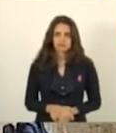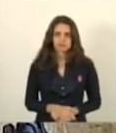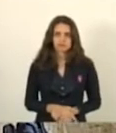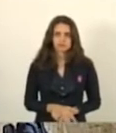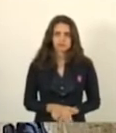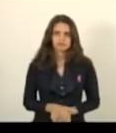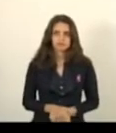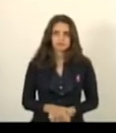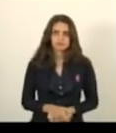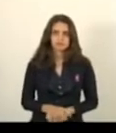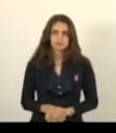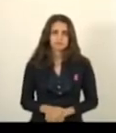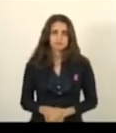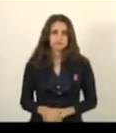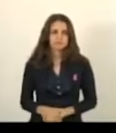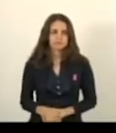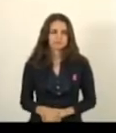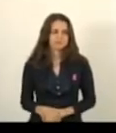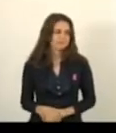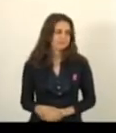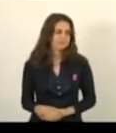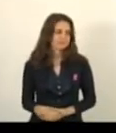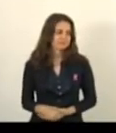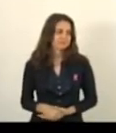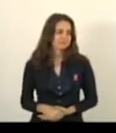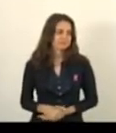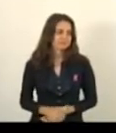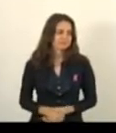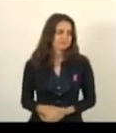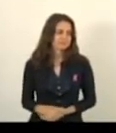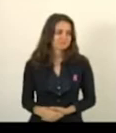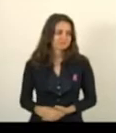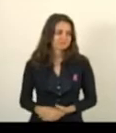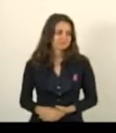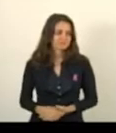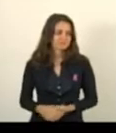Só deixa ela voltar com o áudio lá para a gente...